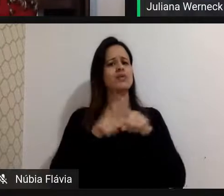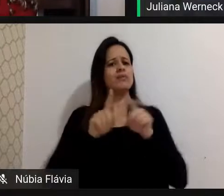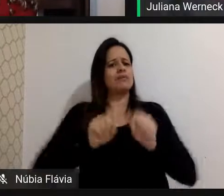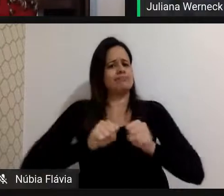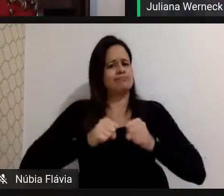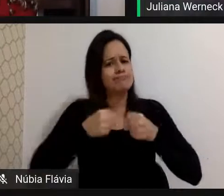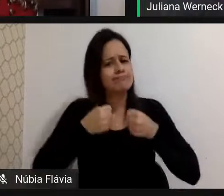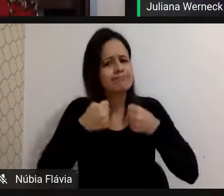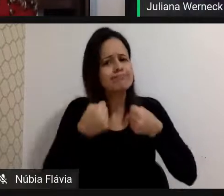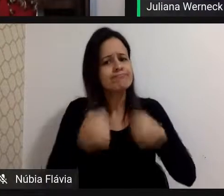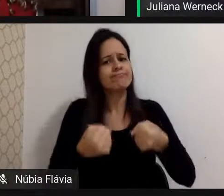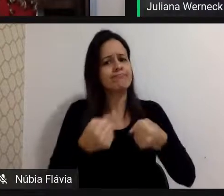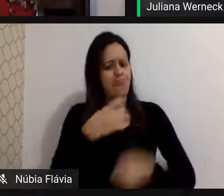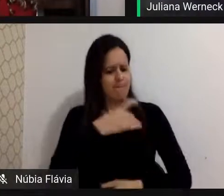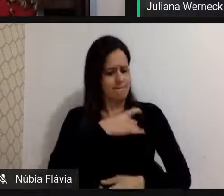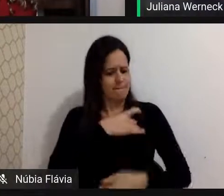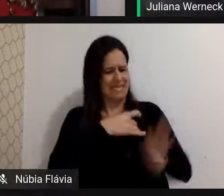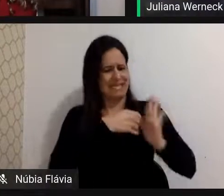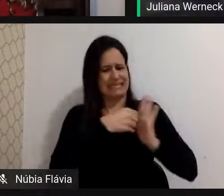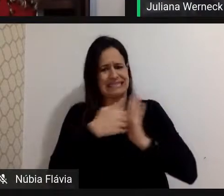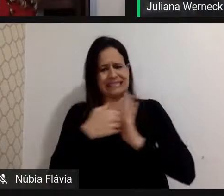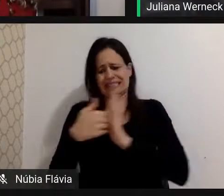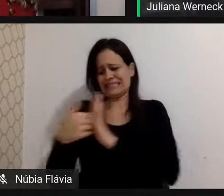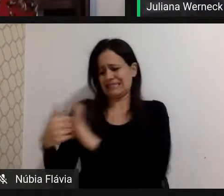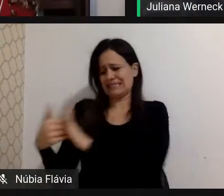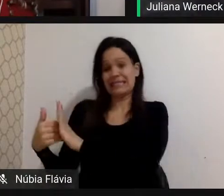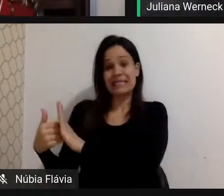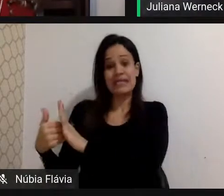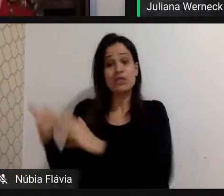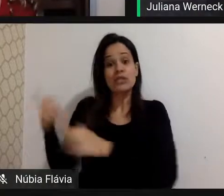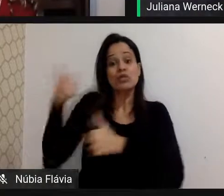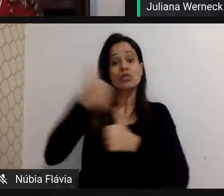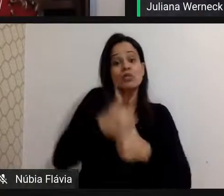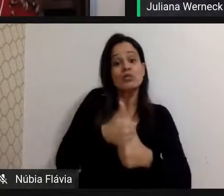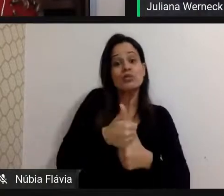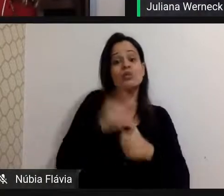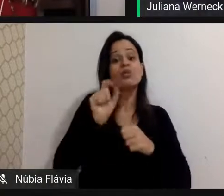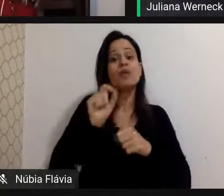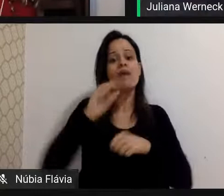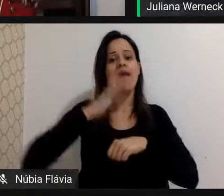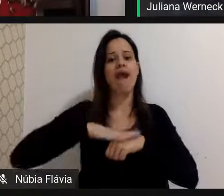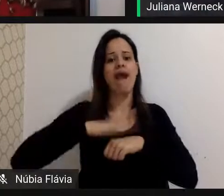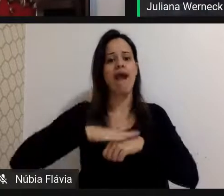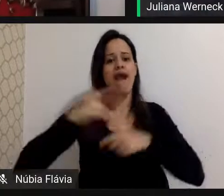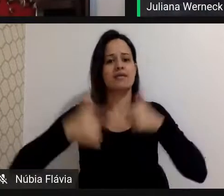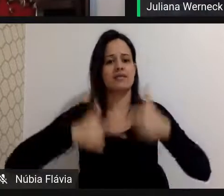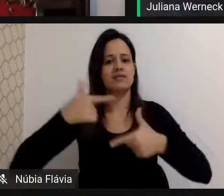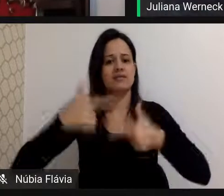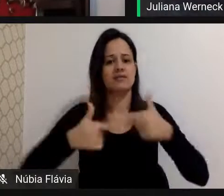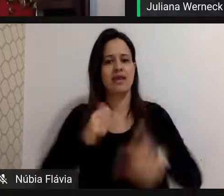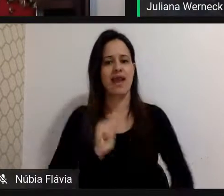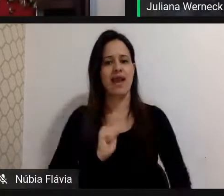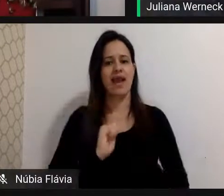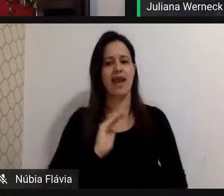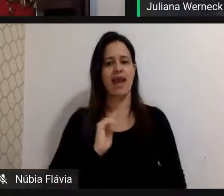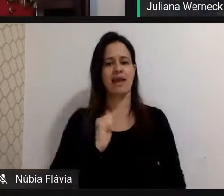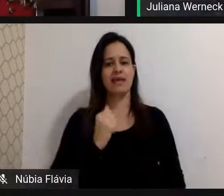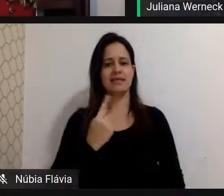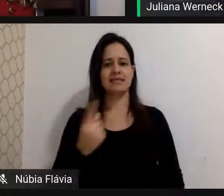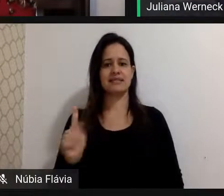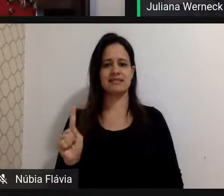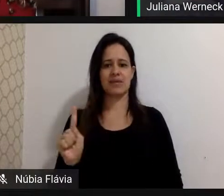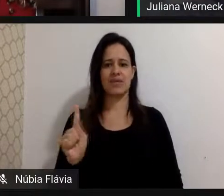medo e nos colocar nesse lugar da ação, né? Então, assim como você abriu seu canal, eu